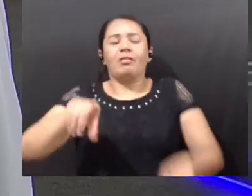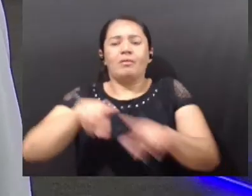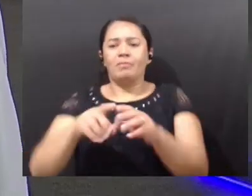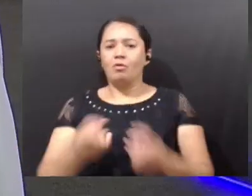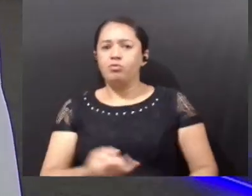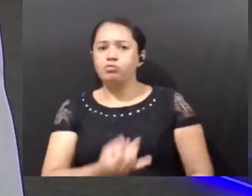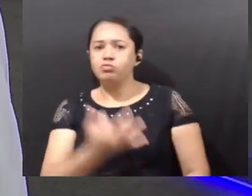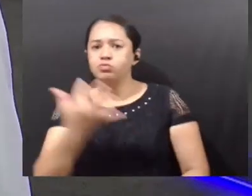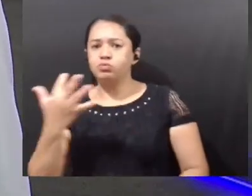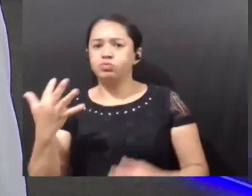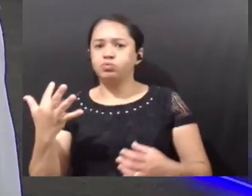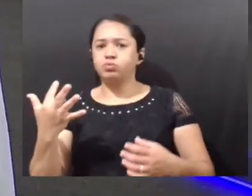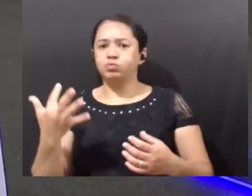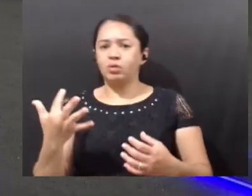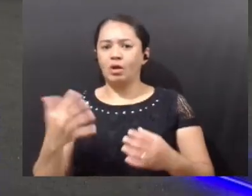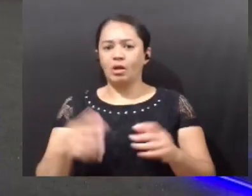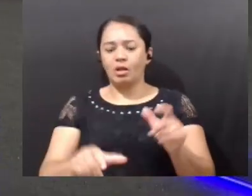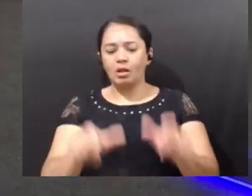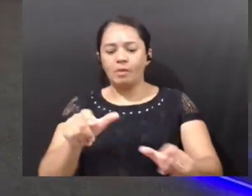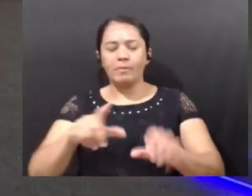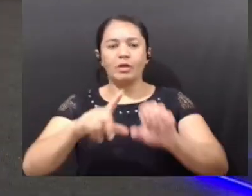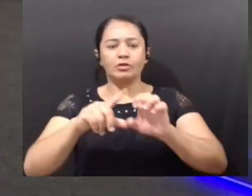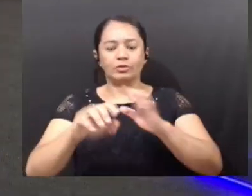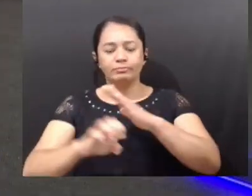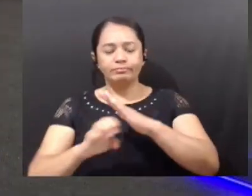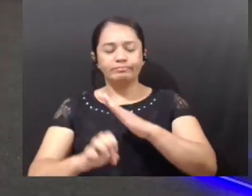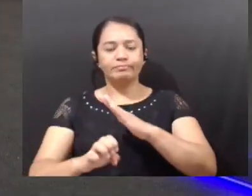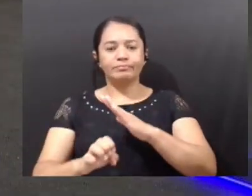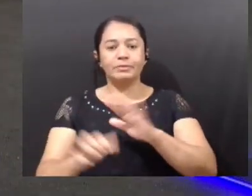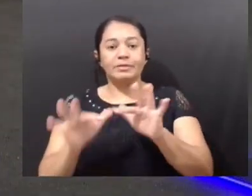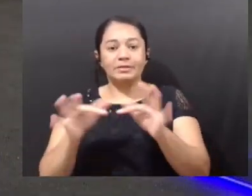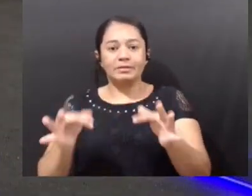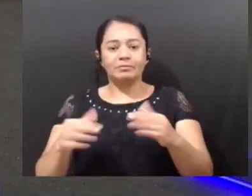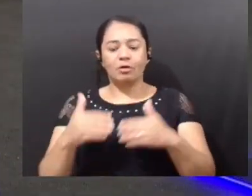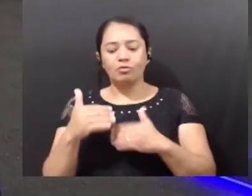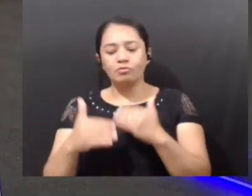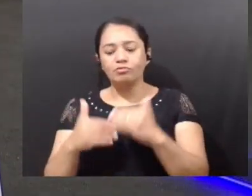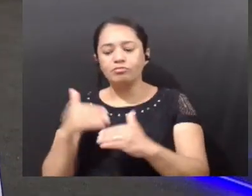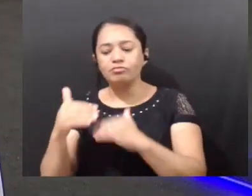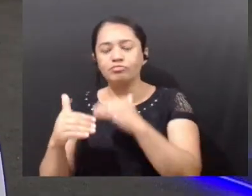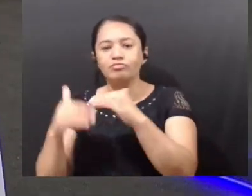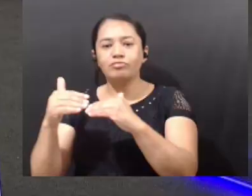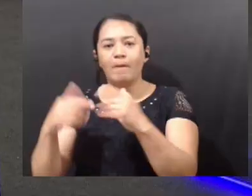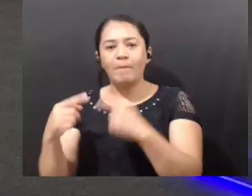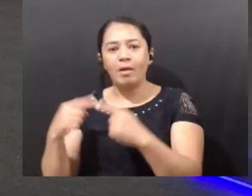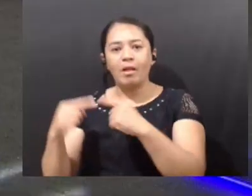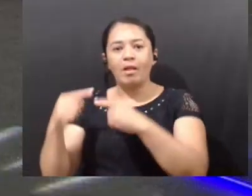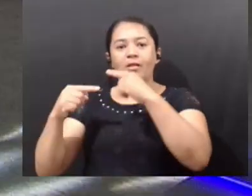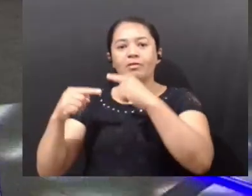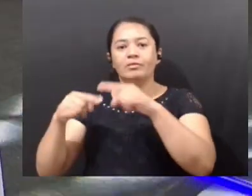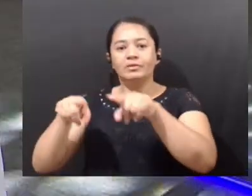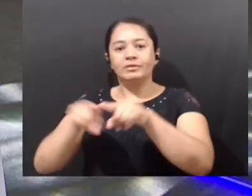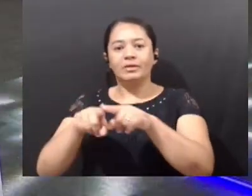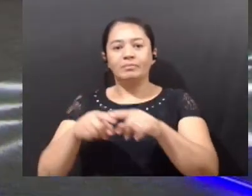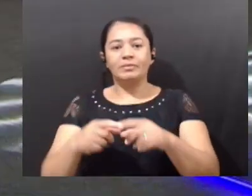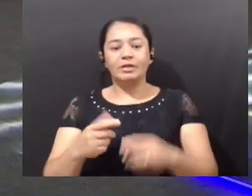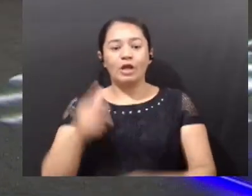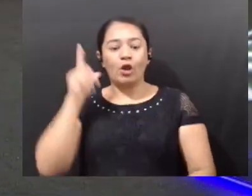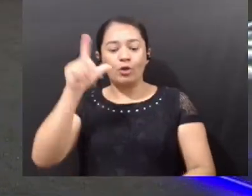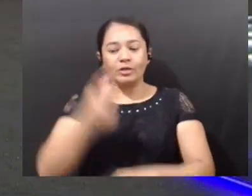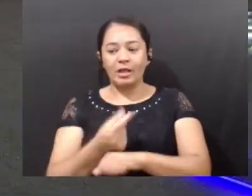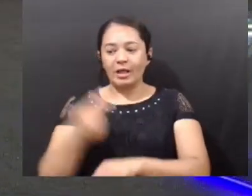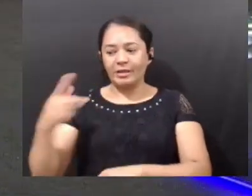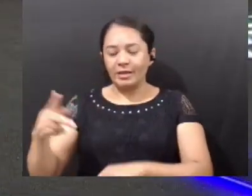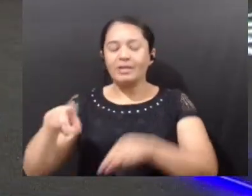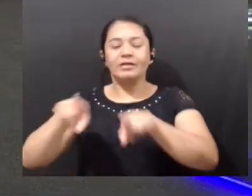de pequenos empresários que, na medida que vão crescendo, prosperando, além de gerar renda para ele, também passa a